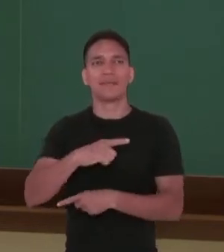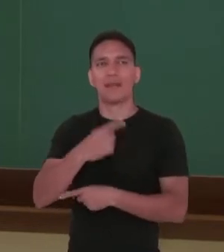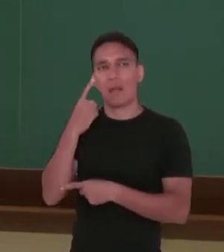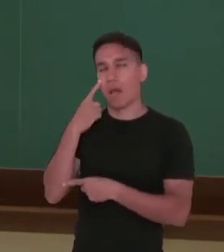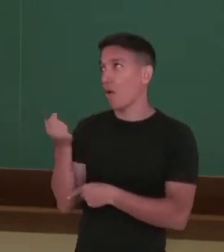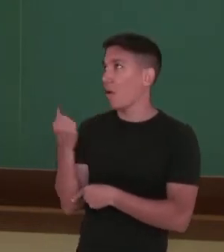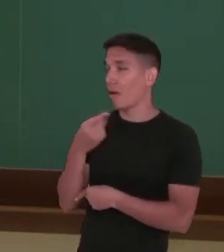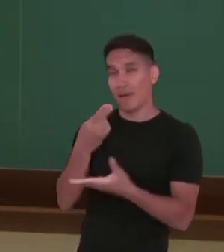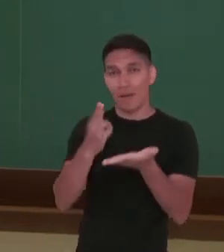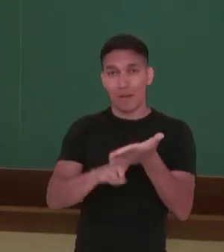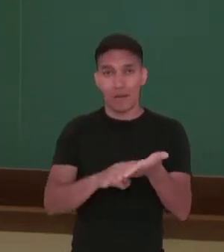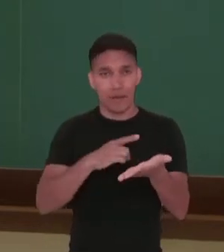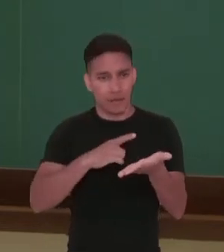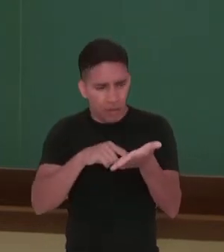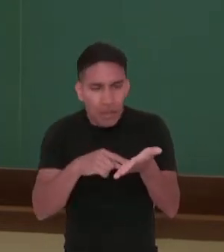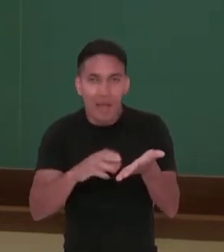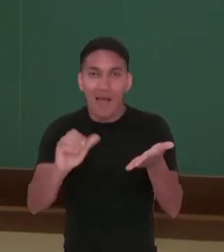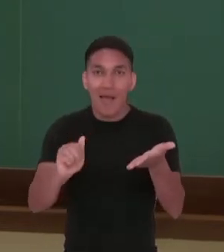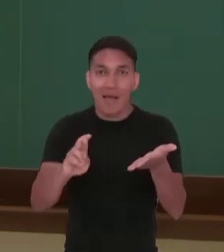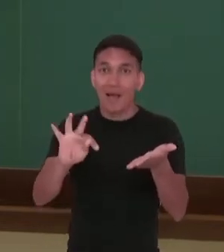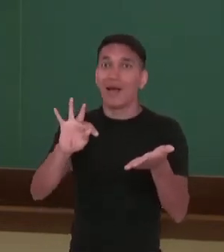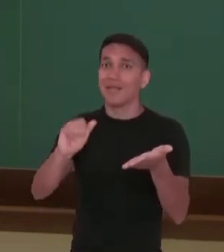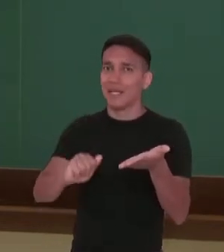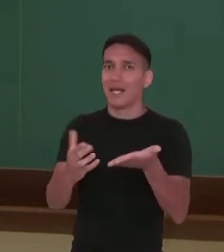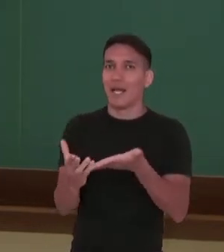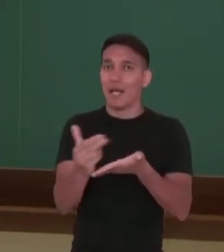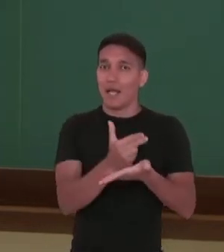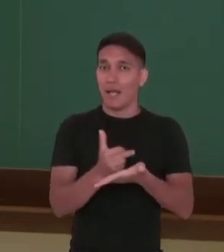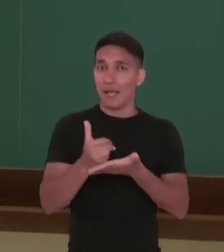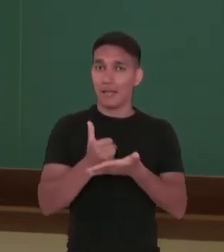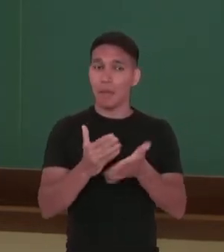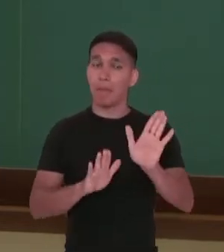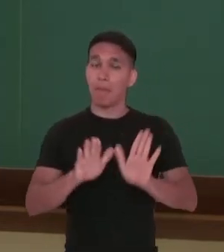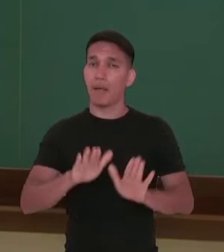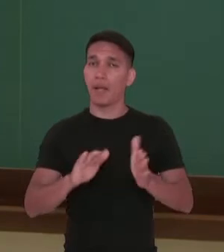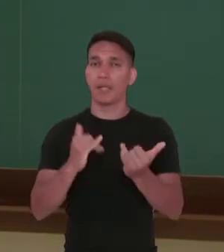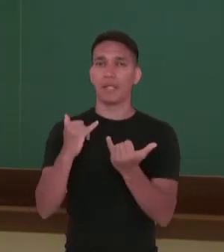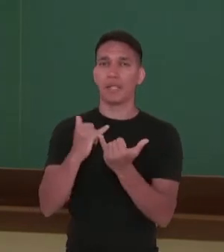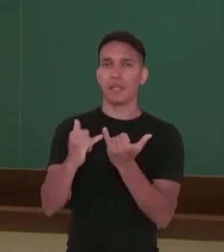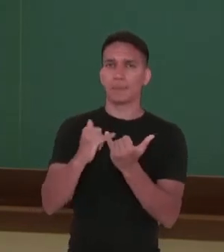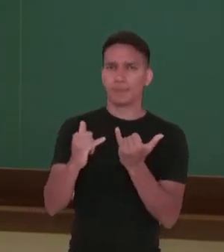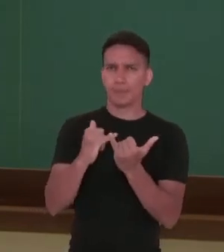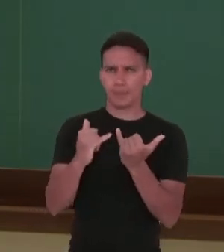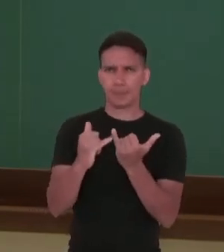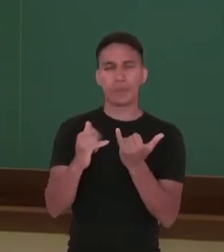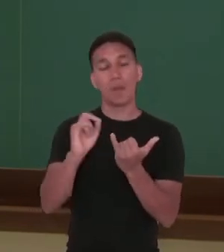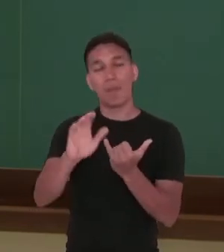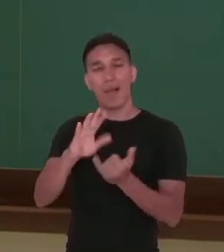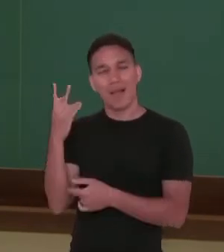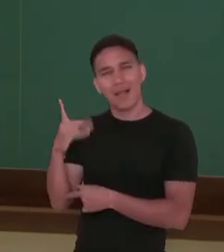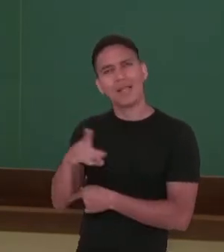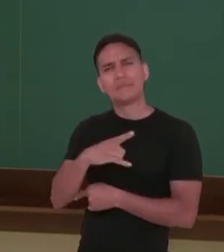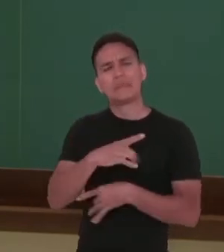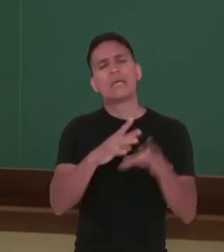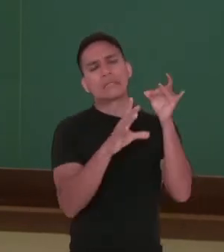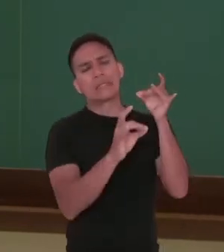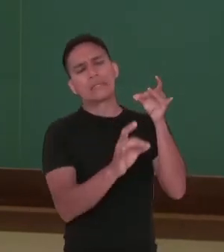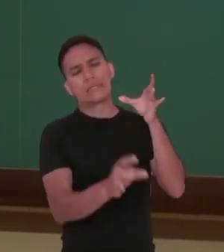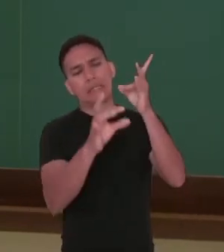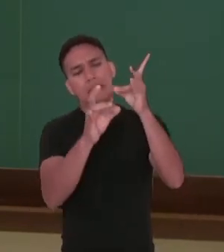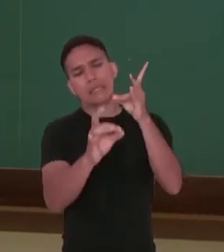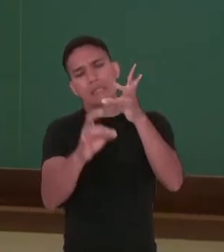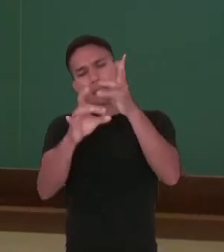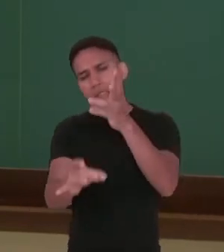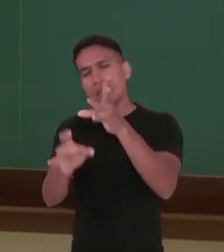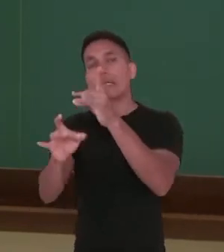cartas já também tem uma escala assim intermediária, mas ela tem uma certa riqueza de detalhes muito